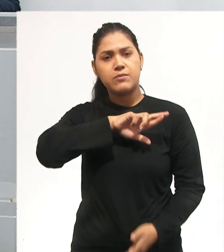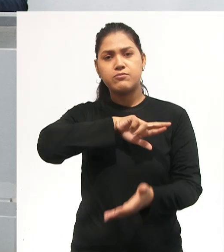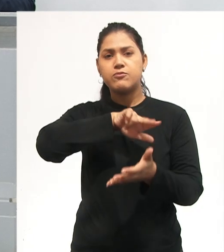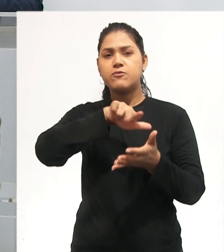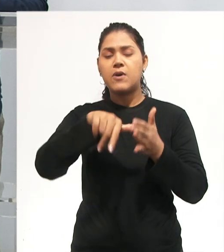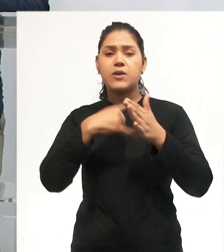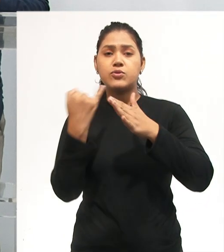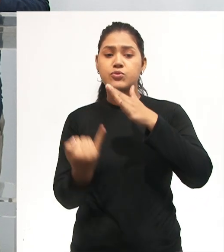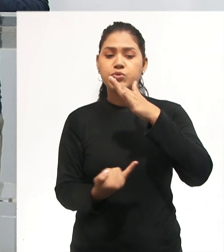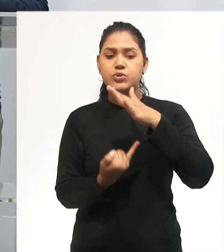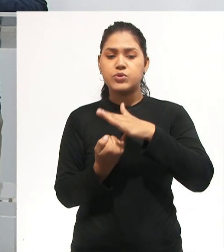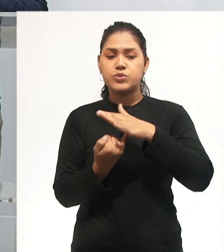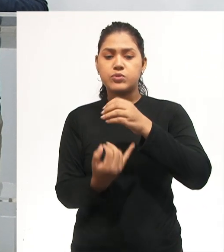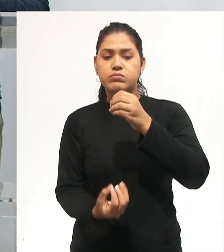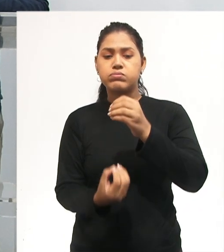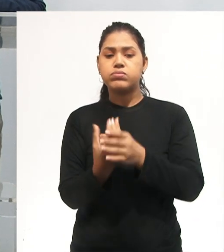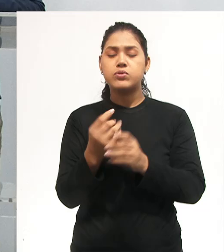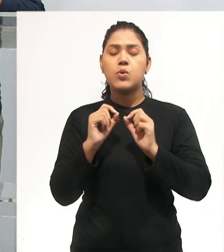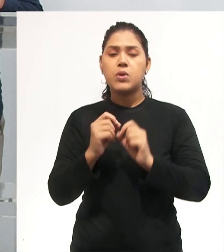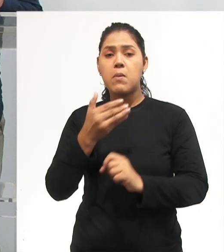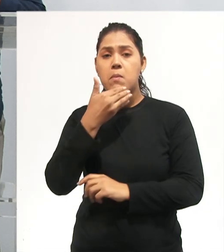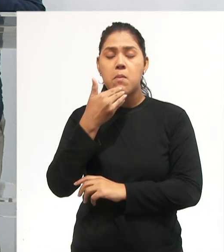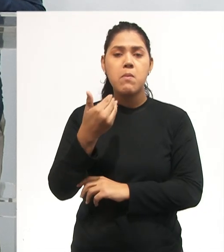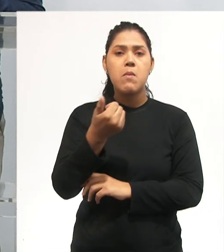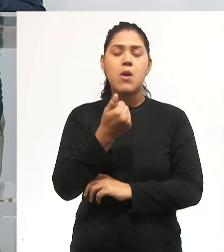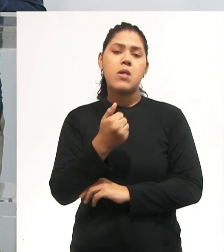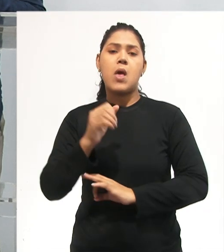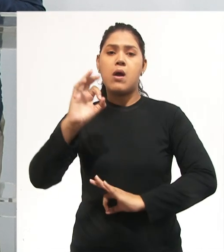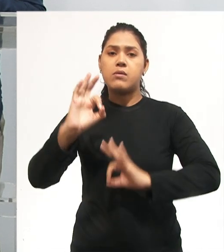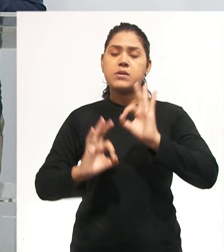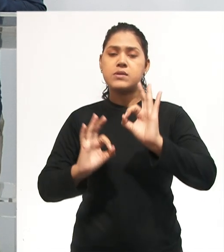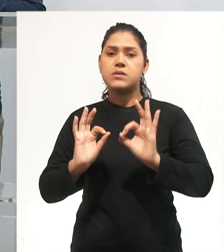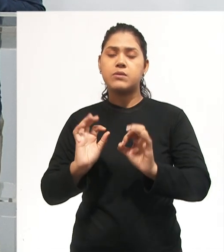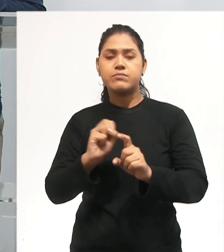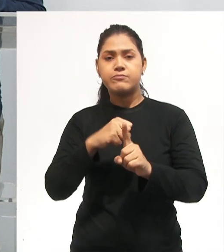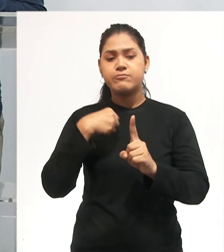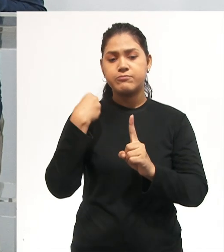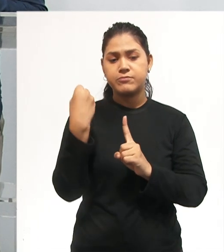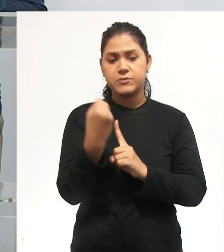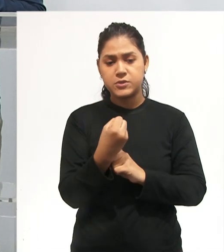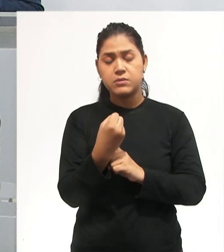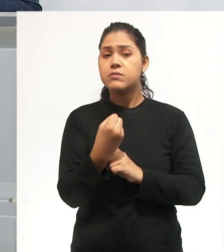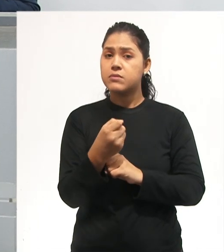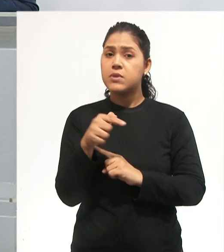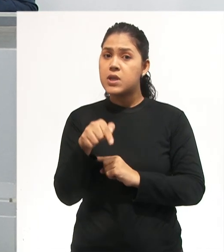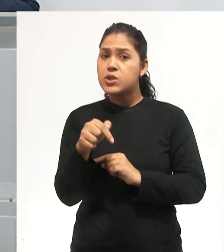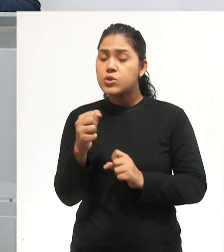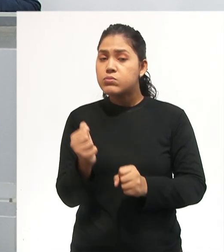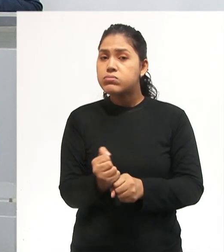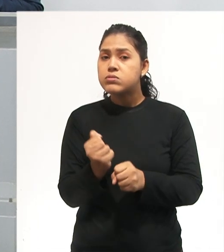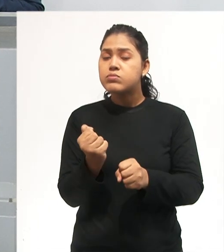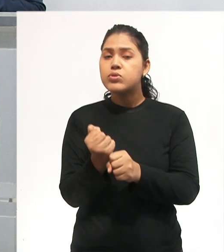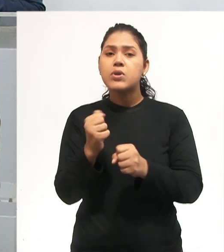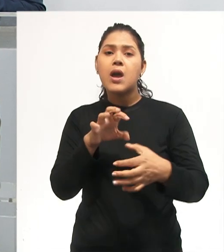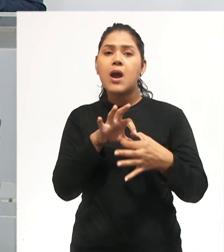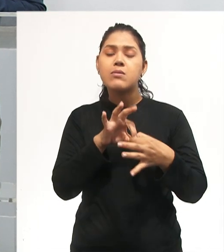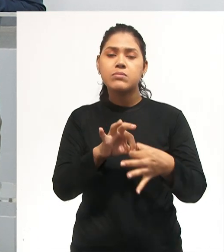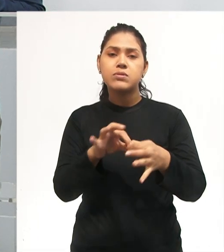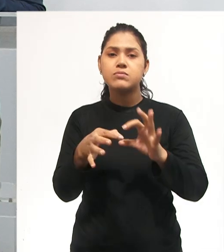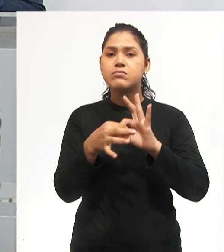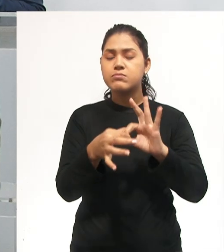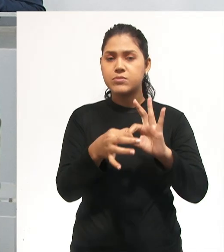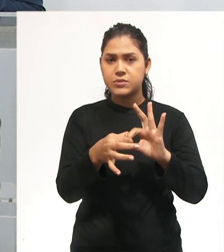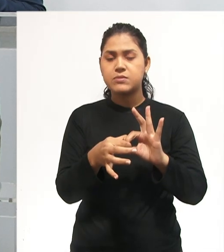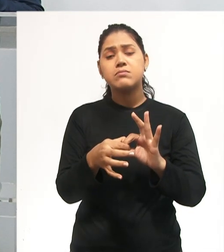esse esse Estado onde está privilegiado a construção de redes, é um Estado onde o